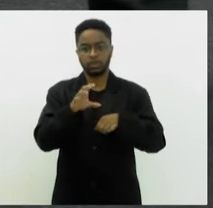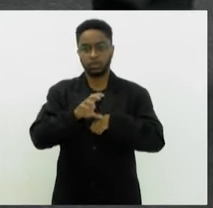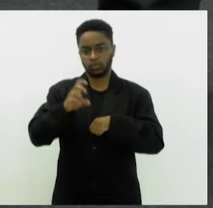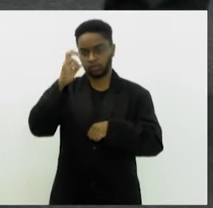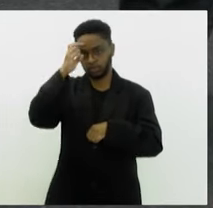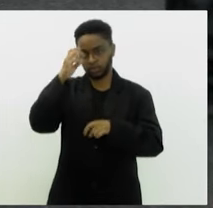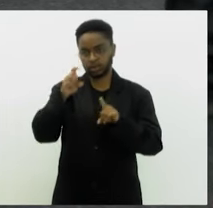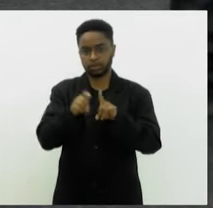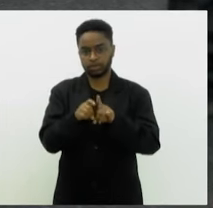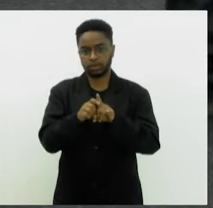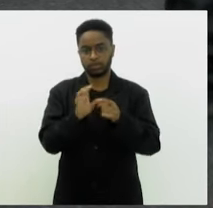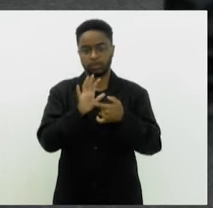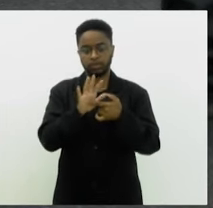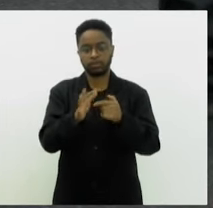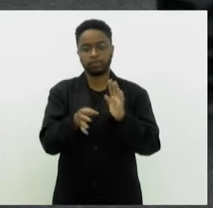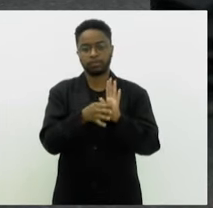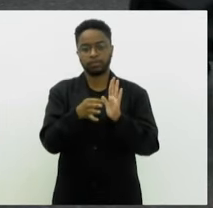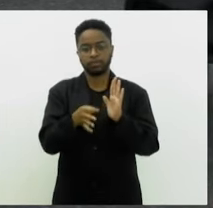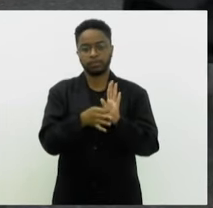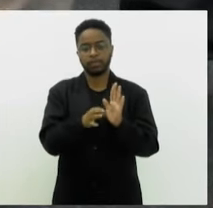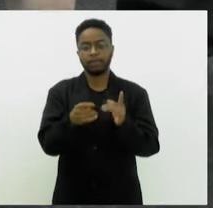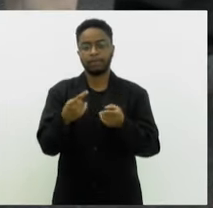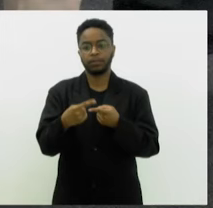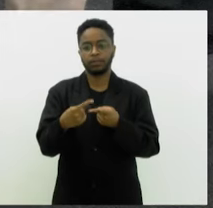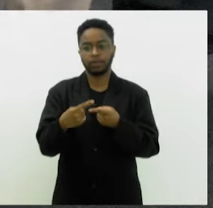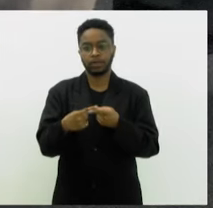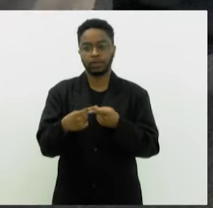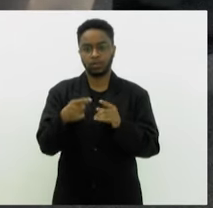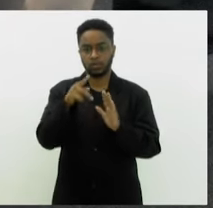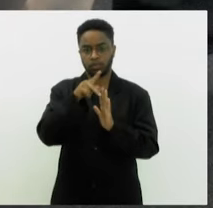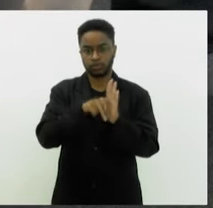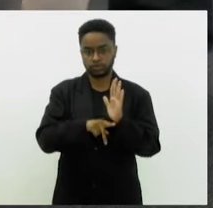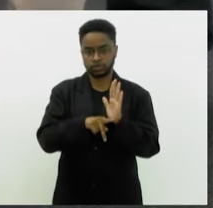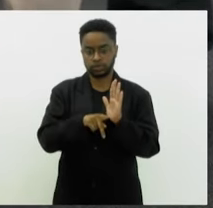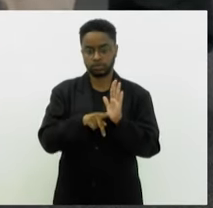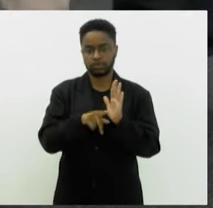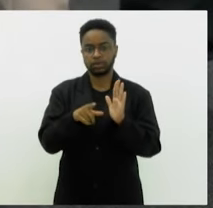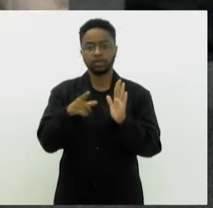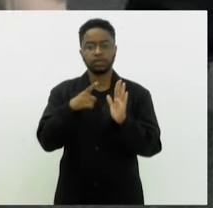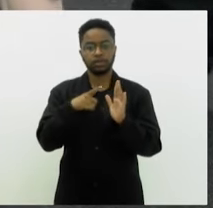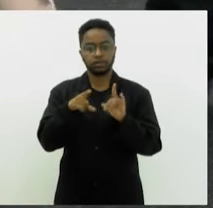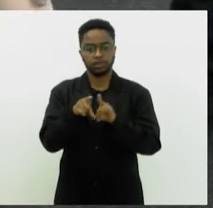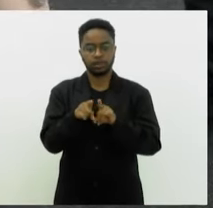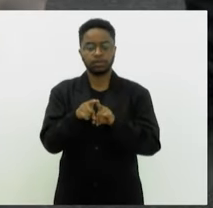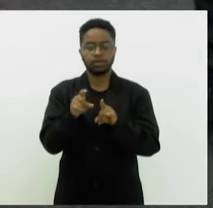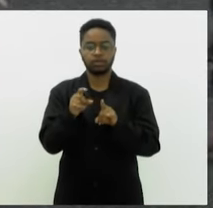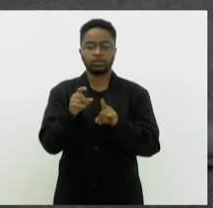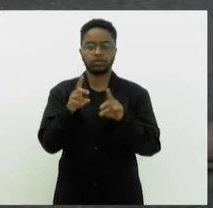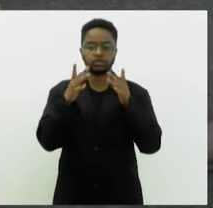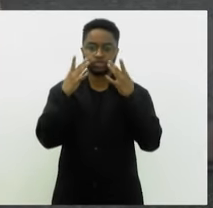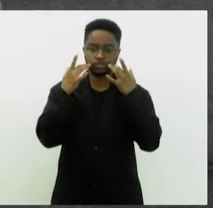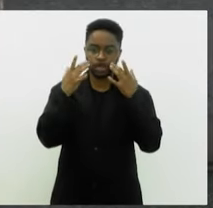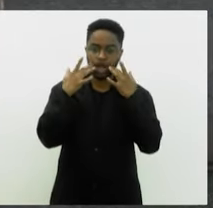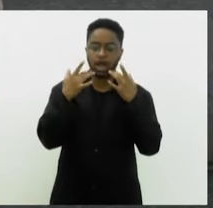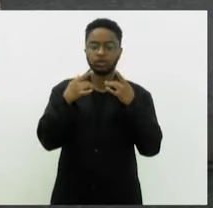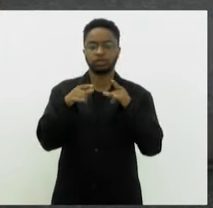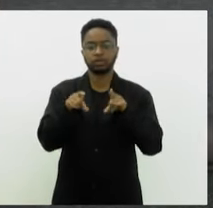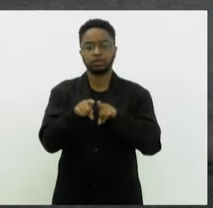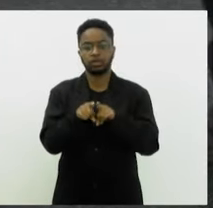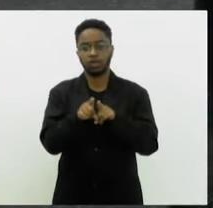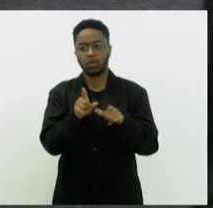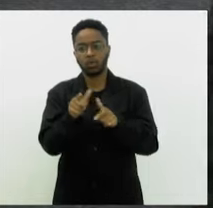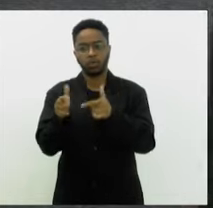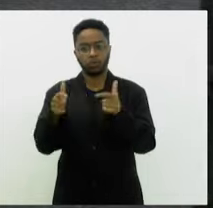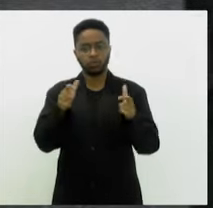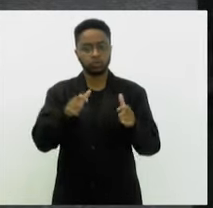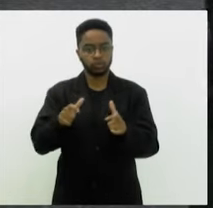possa proferir o parecer, uma vez que no projeto também é citado teatros, casas de espetáculo,